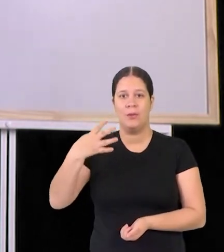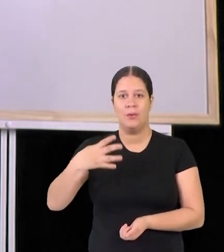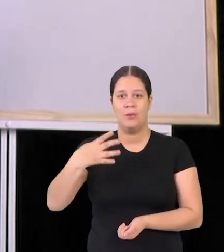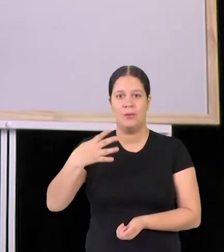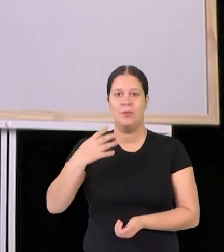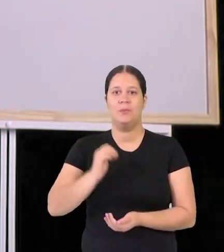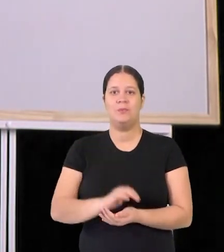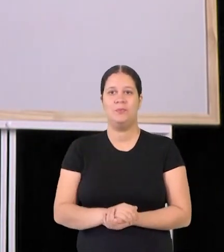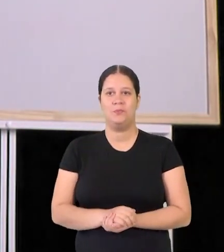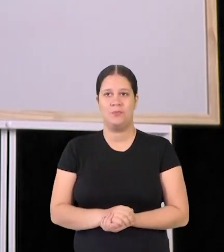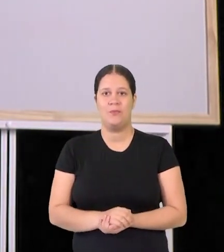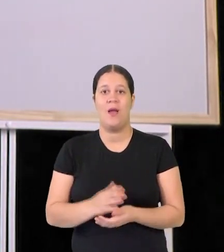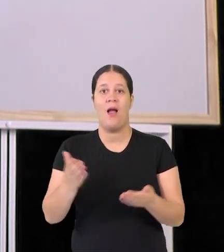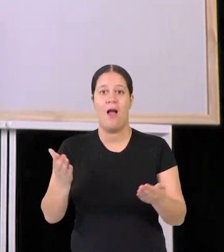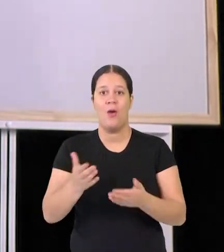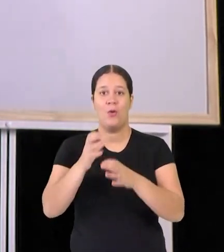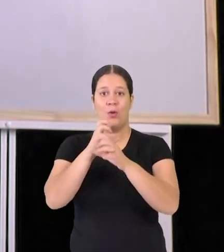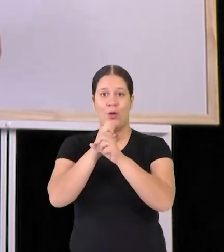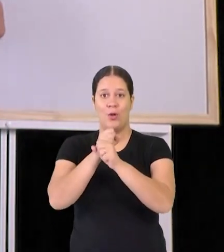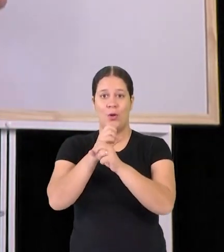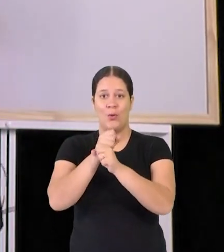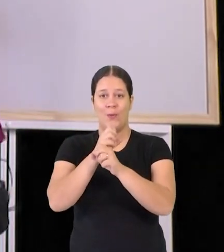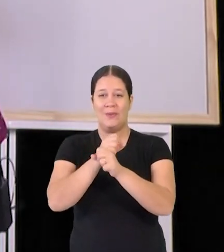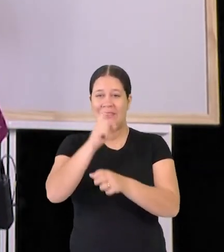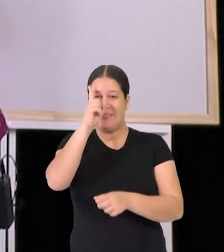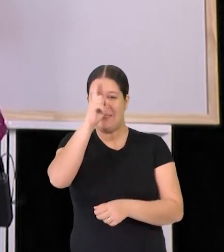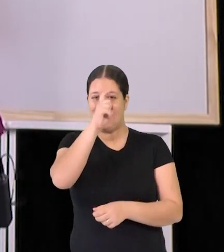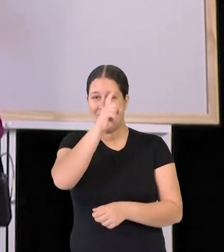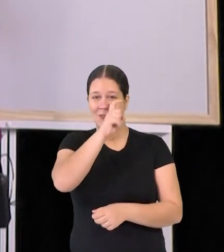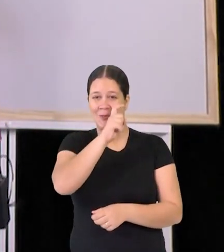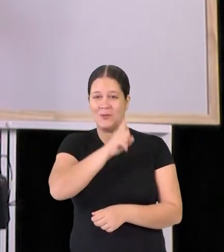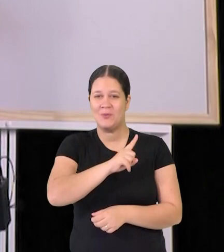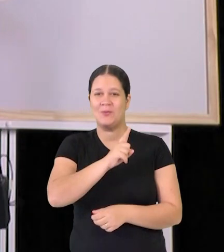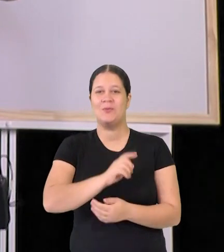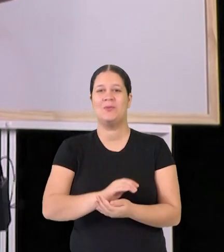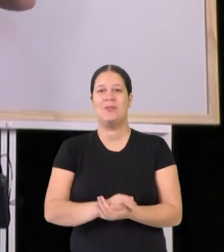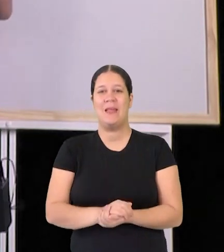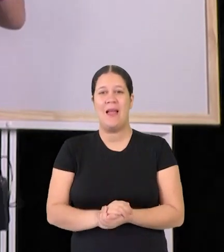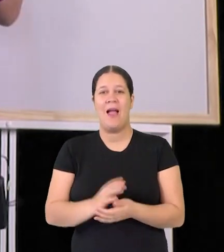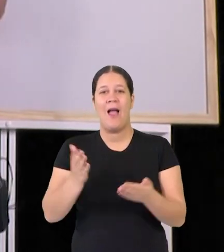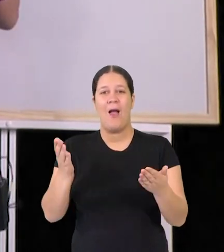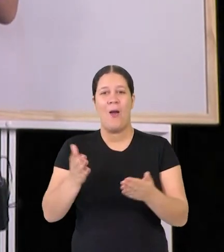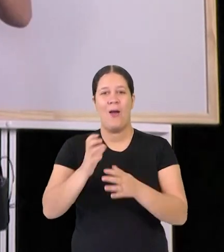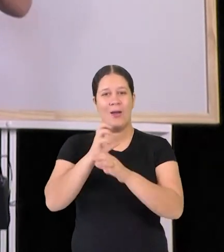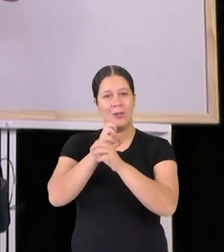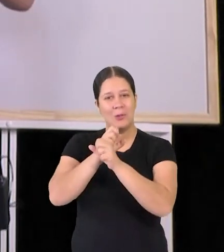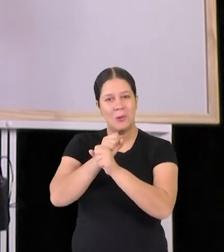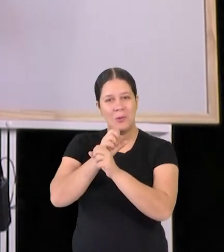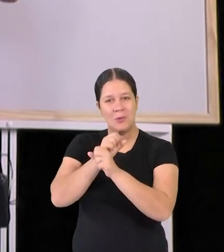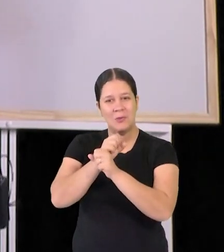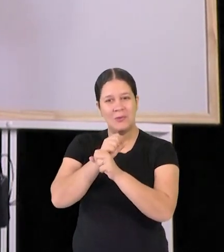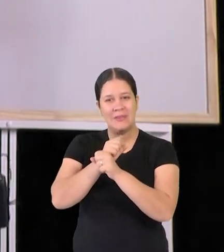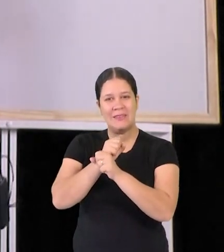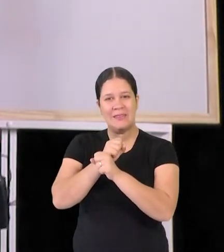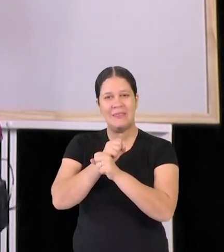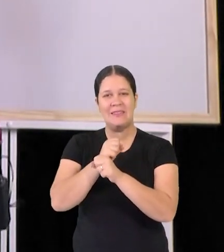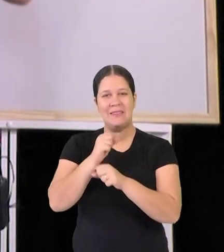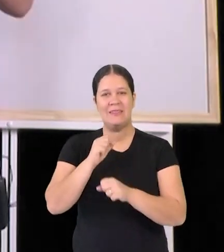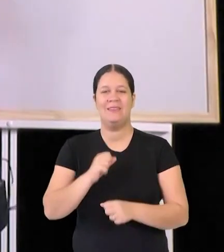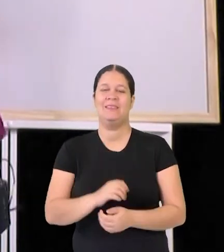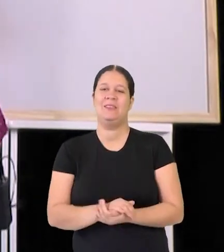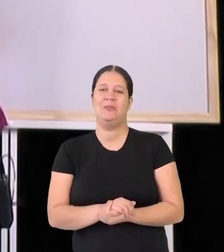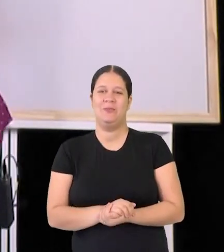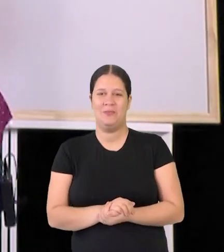questão envolvendo conta agora. Difícil demais, tu vai ver agora que conta tão trabalhosa que ela